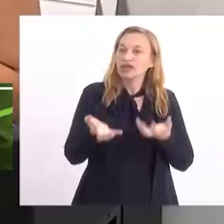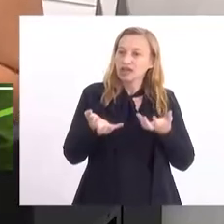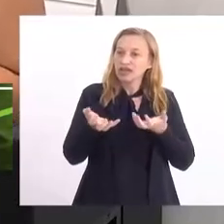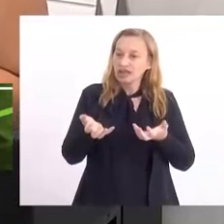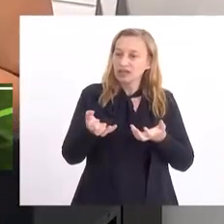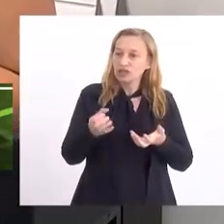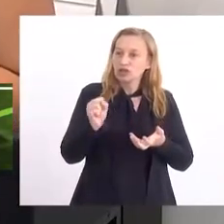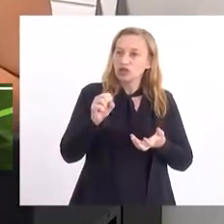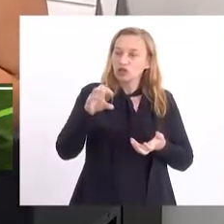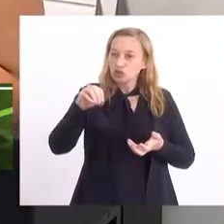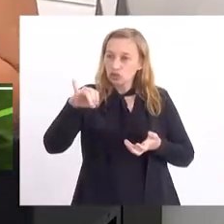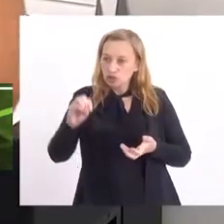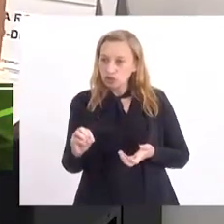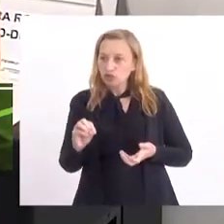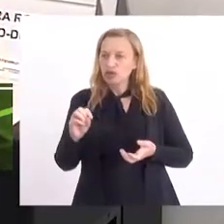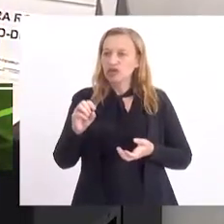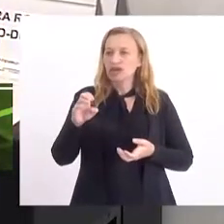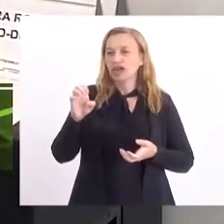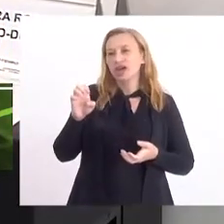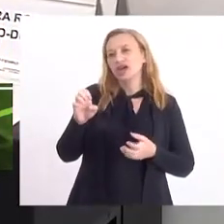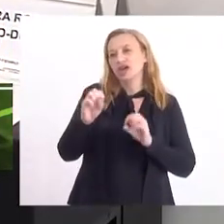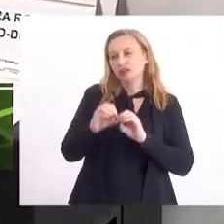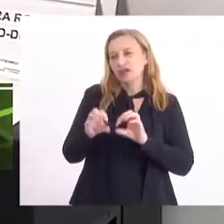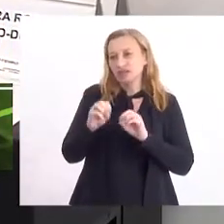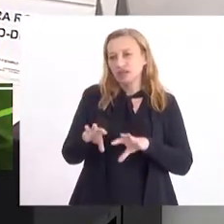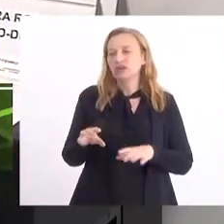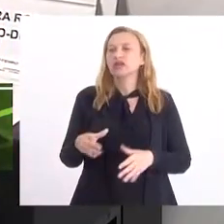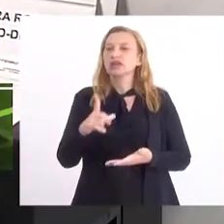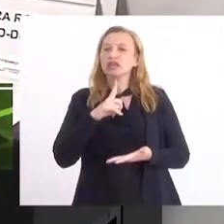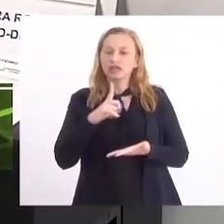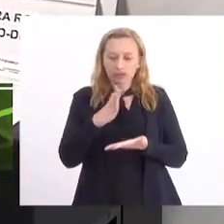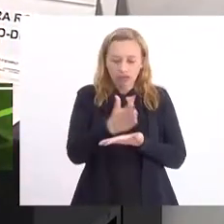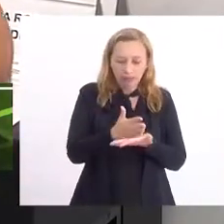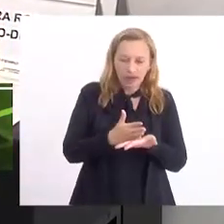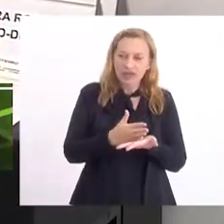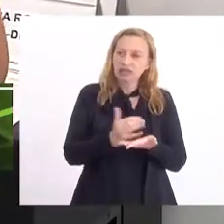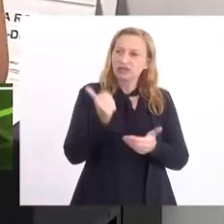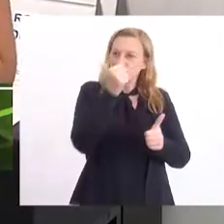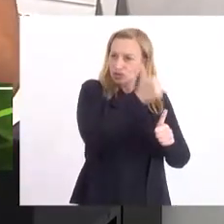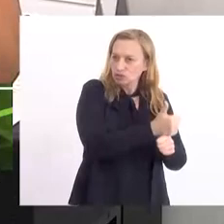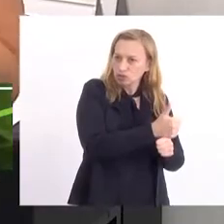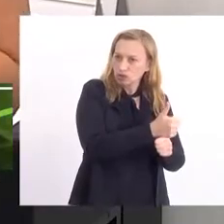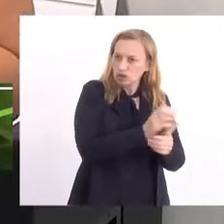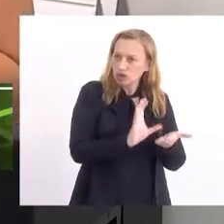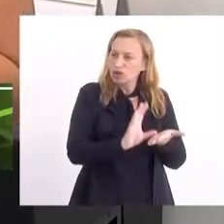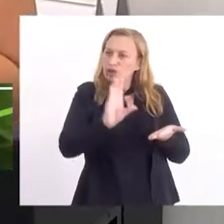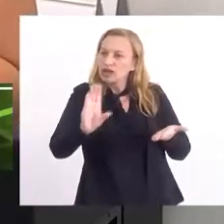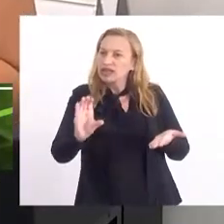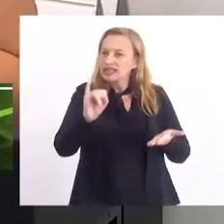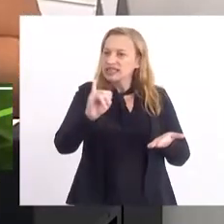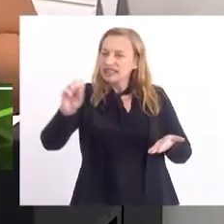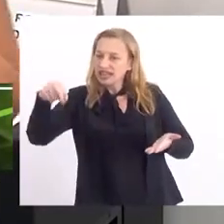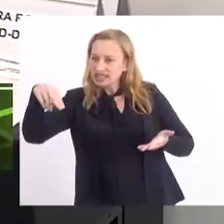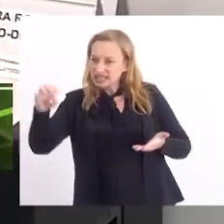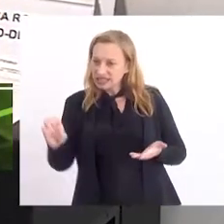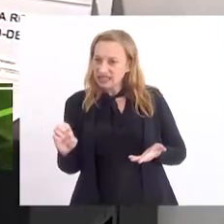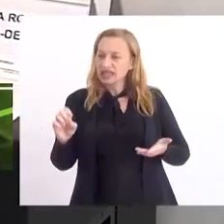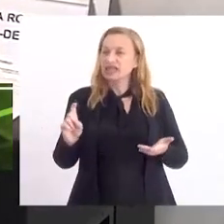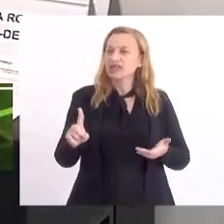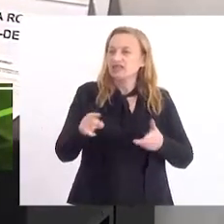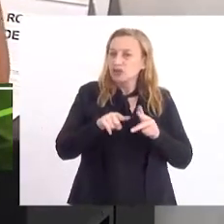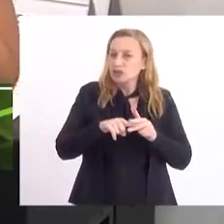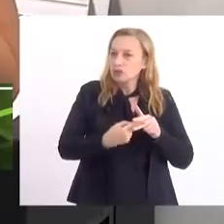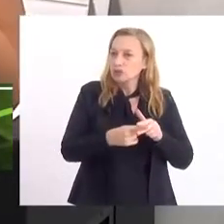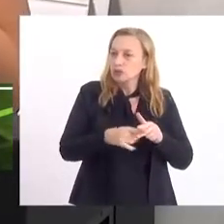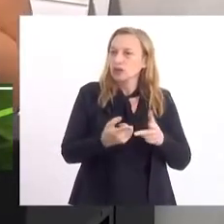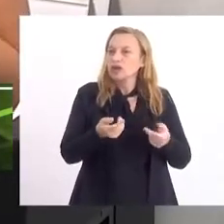sócio-educação. Então, tem uma parte de que foi substituído, tem a situação do SINASE, né, que faz essa